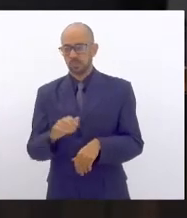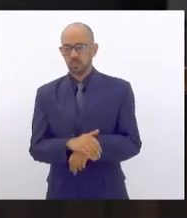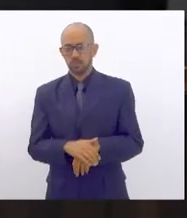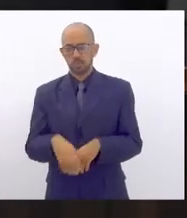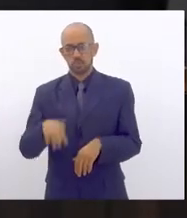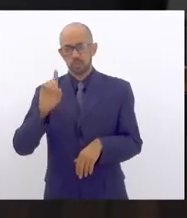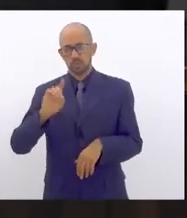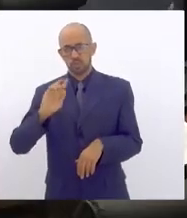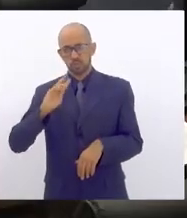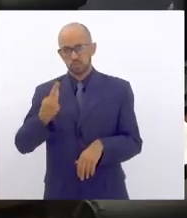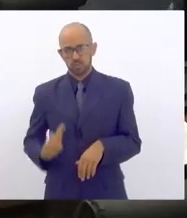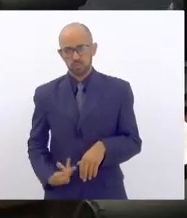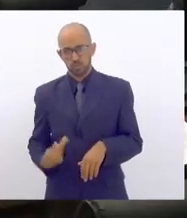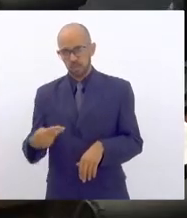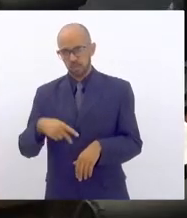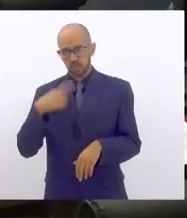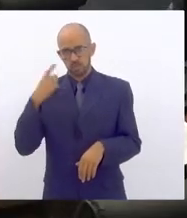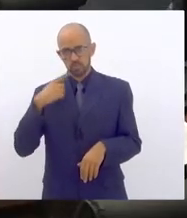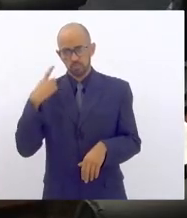Humanos, deputada Dani.